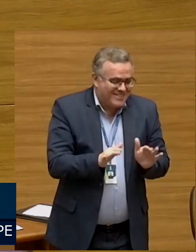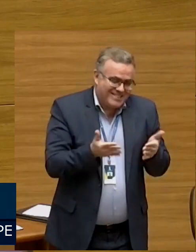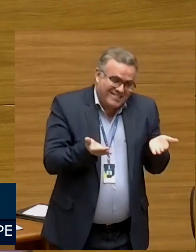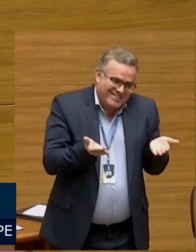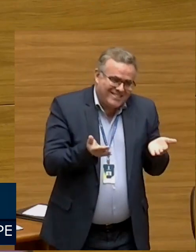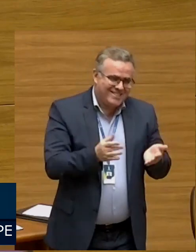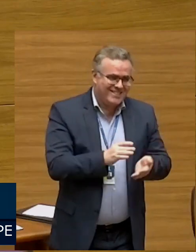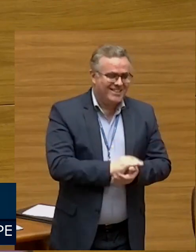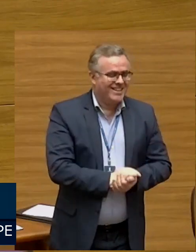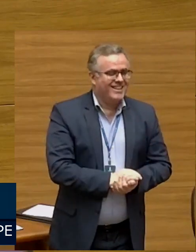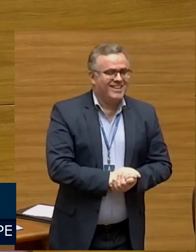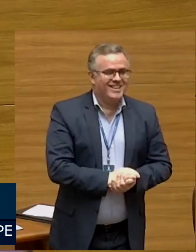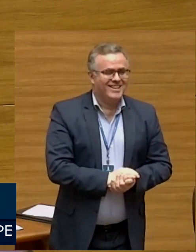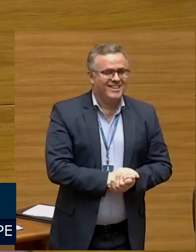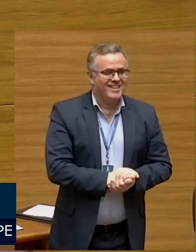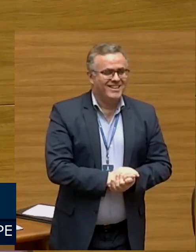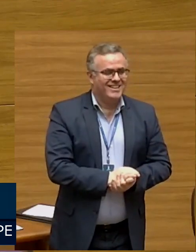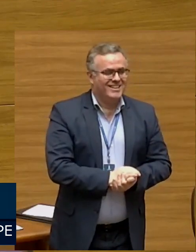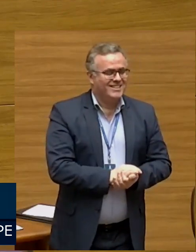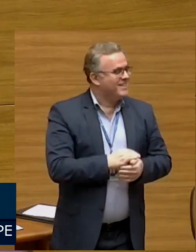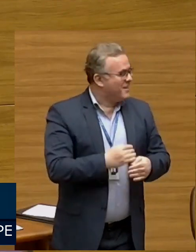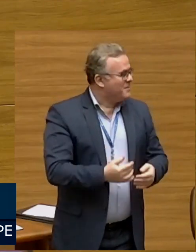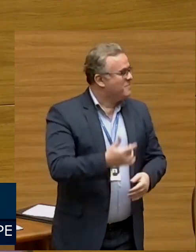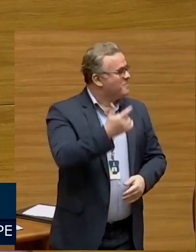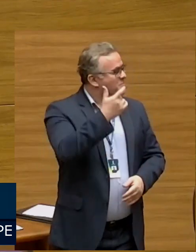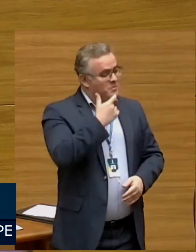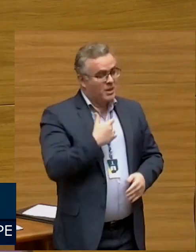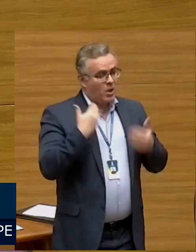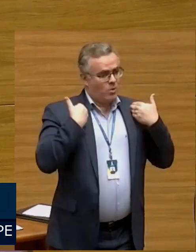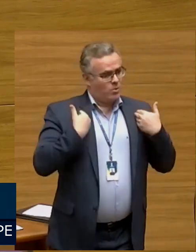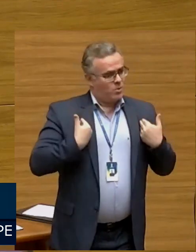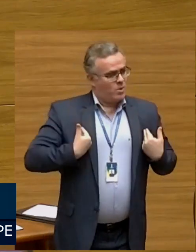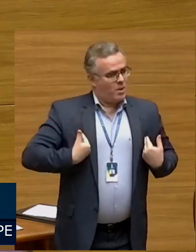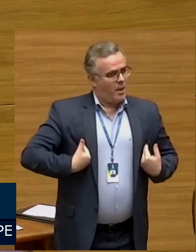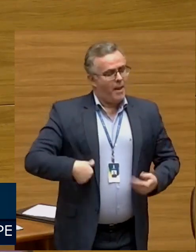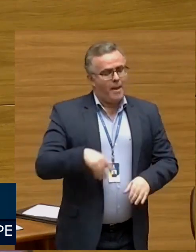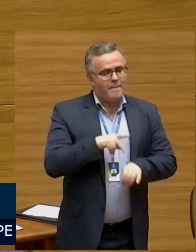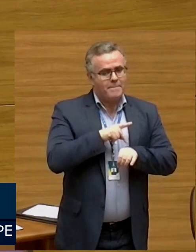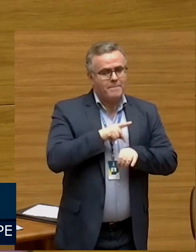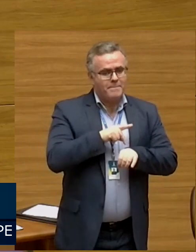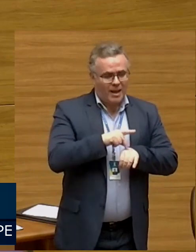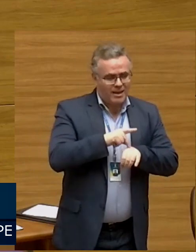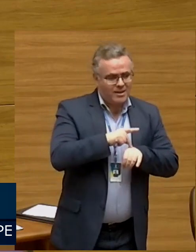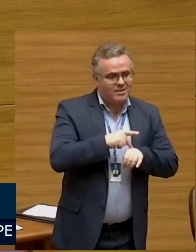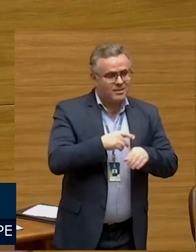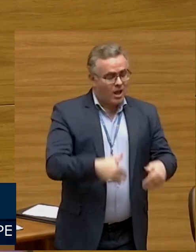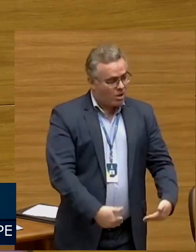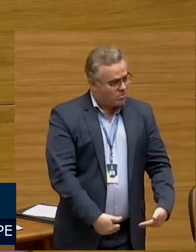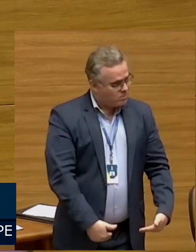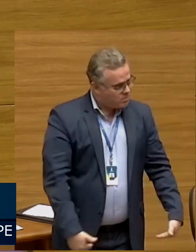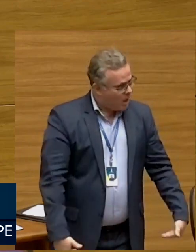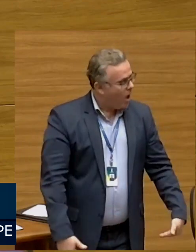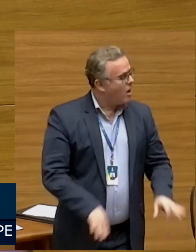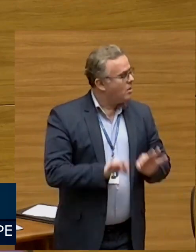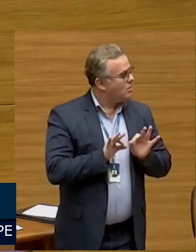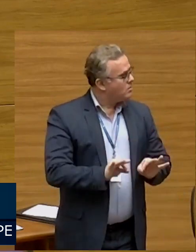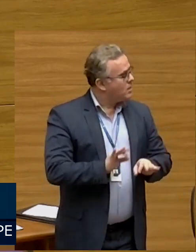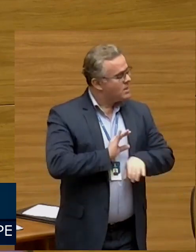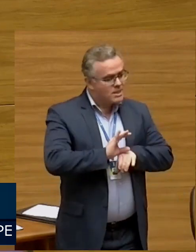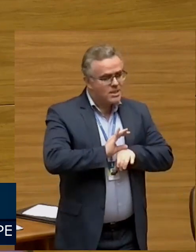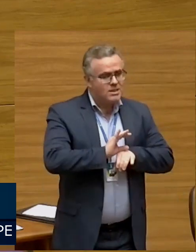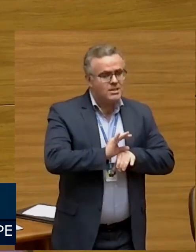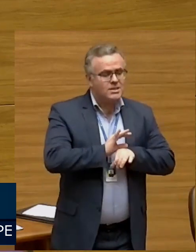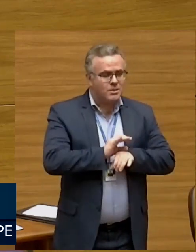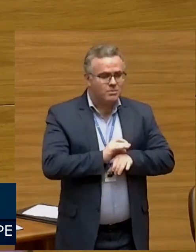Médios. Estou usando uma blusa sem manga preta, uma saia até a altura do joelho cinza,